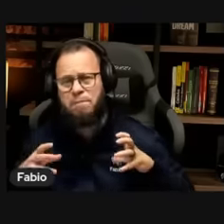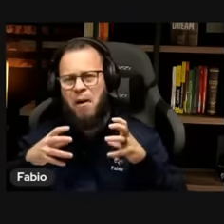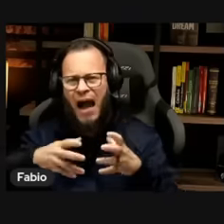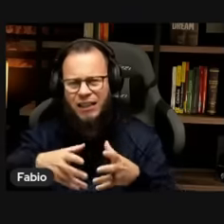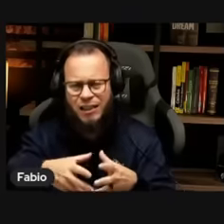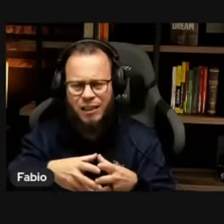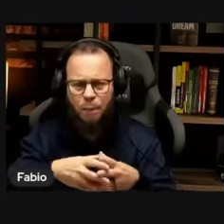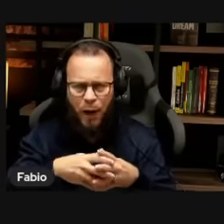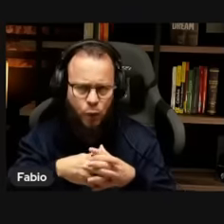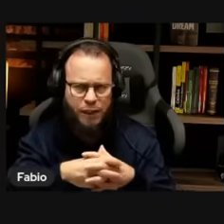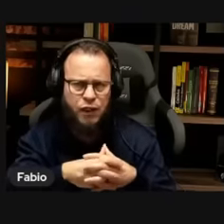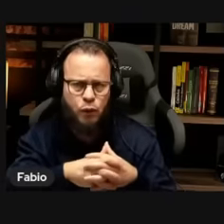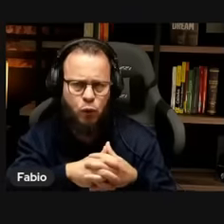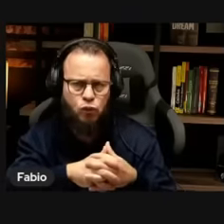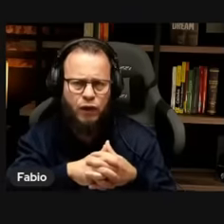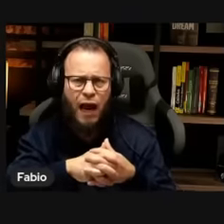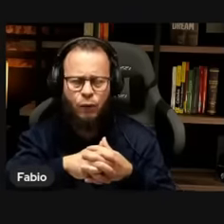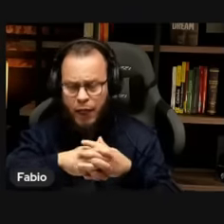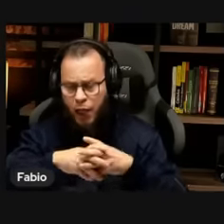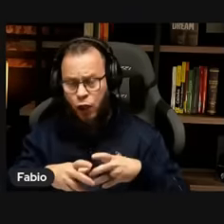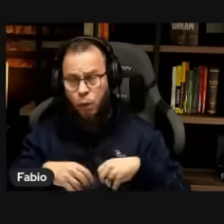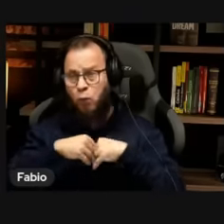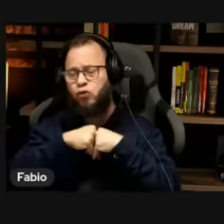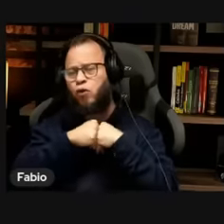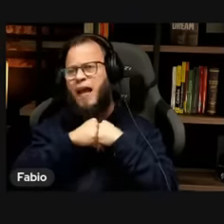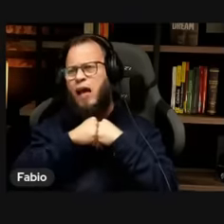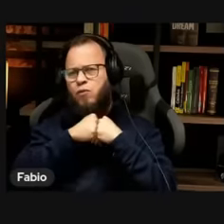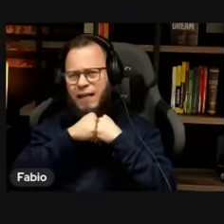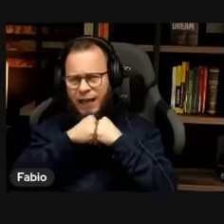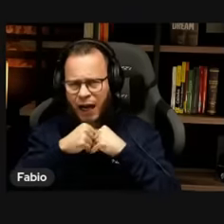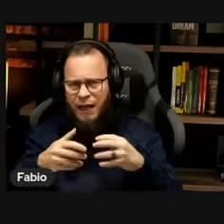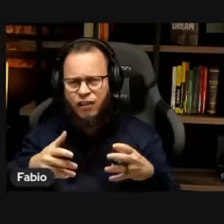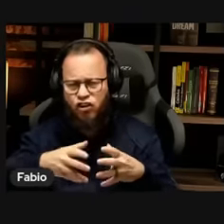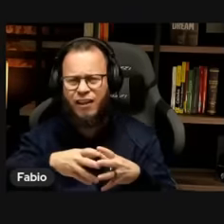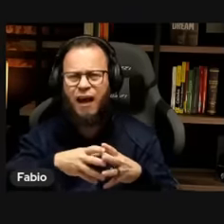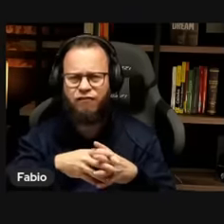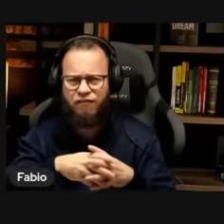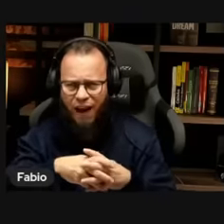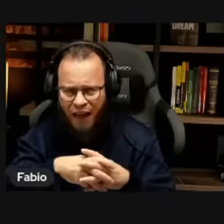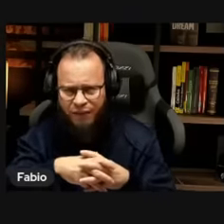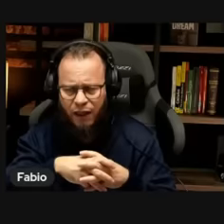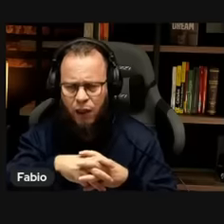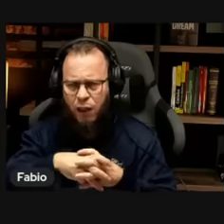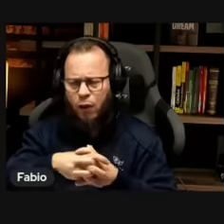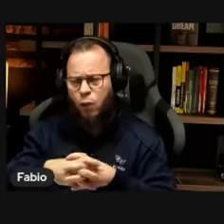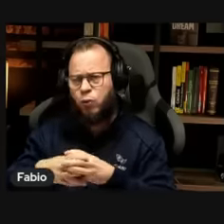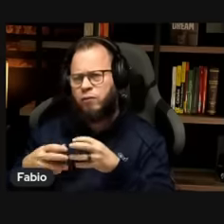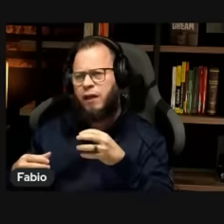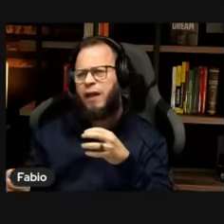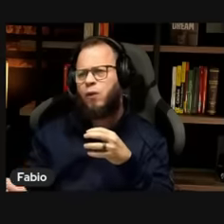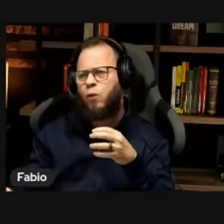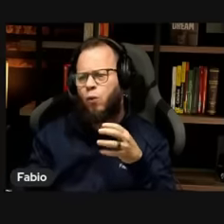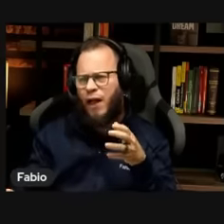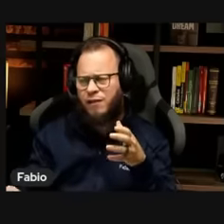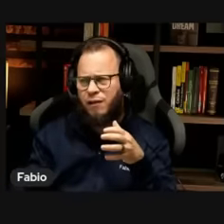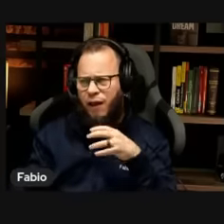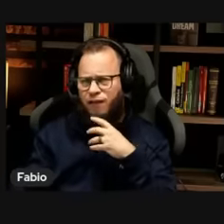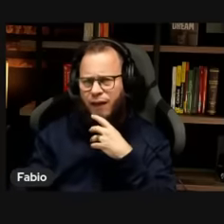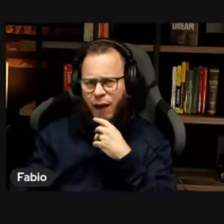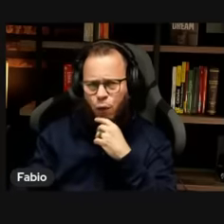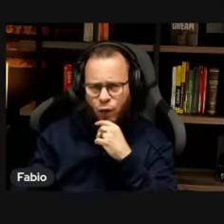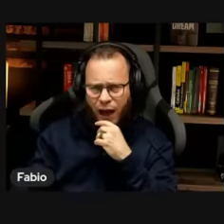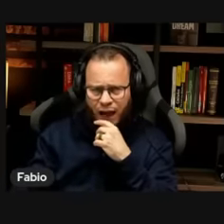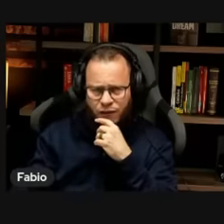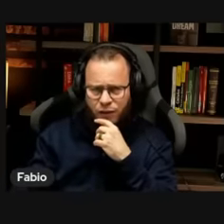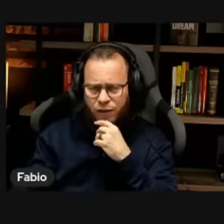vota em massa para o presidente Bolsonaro e o Bolsonaro ganha de lavada, o STF